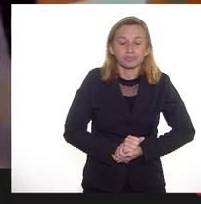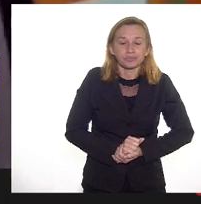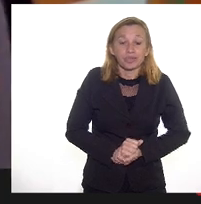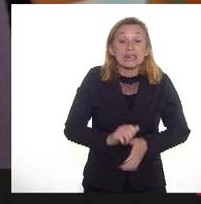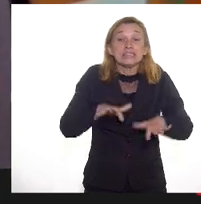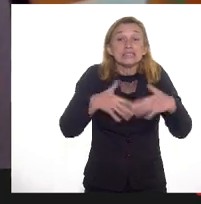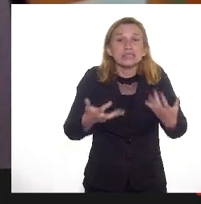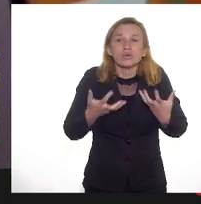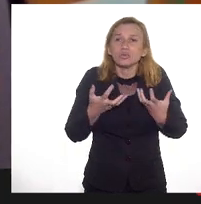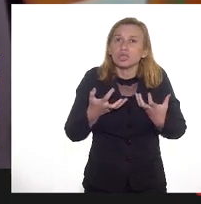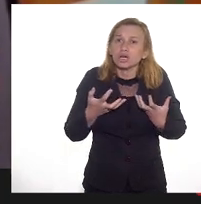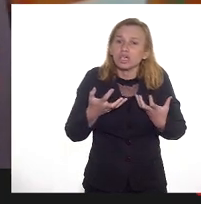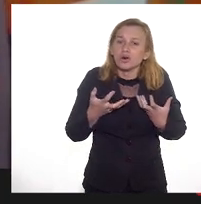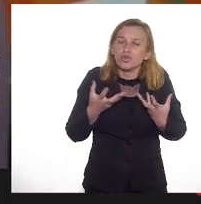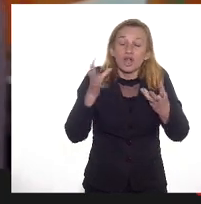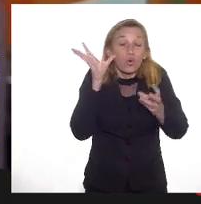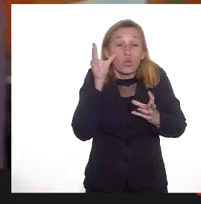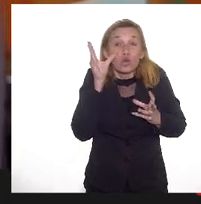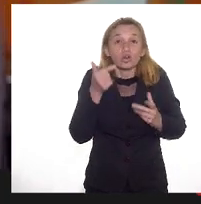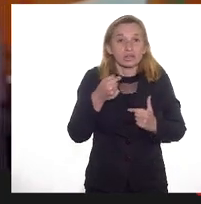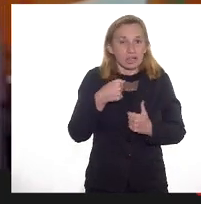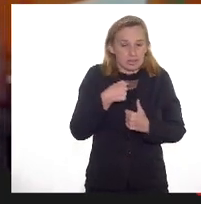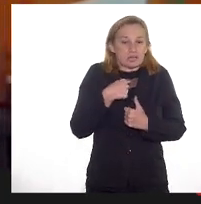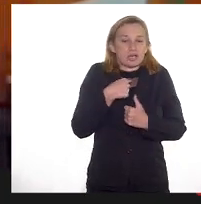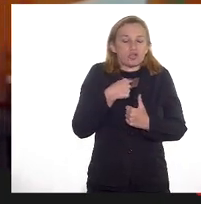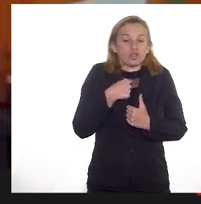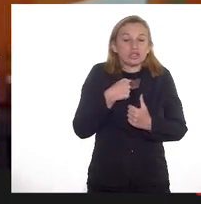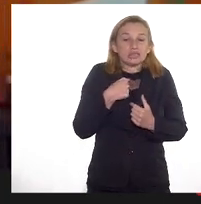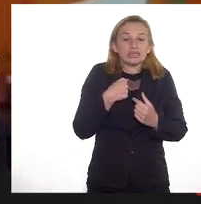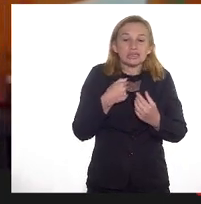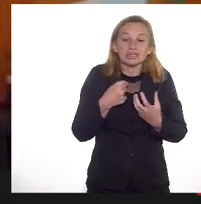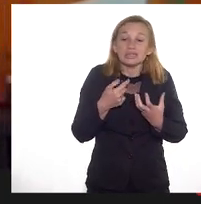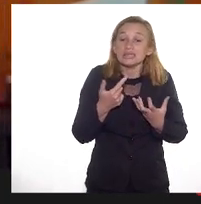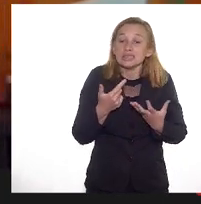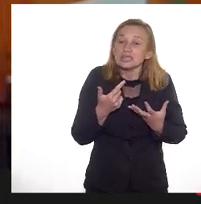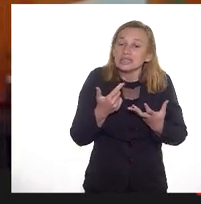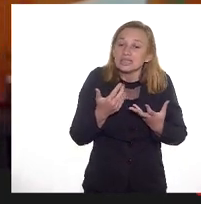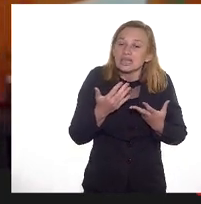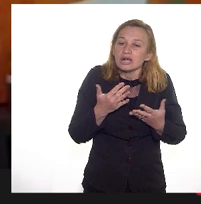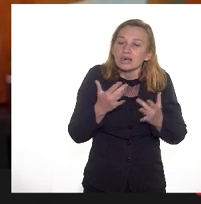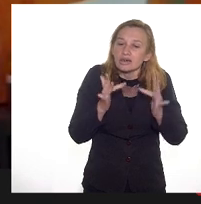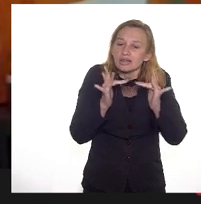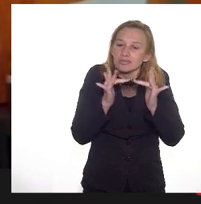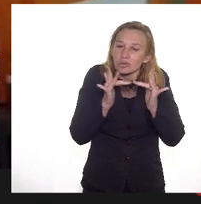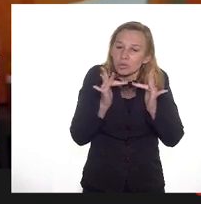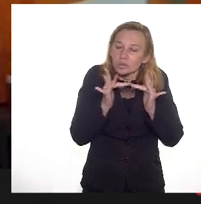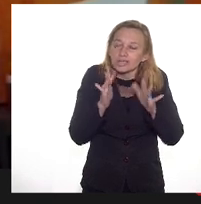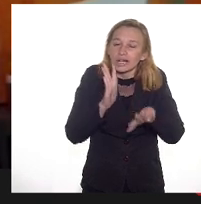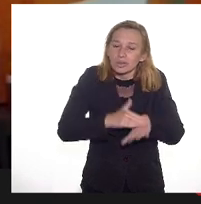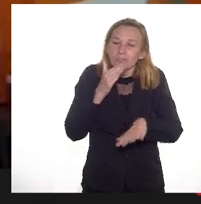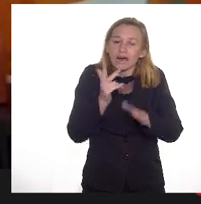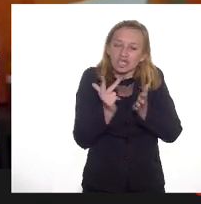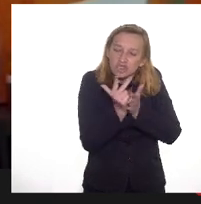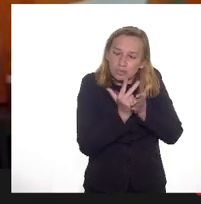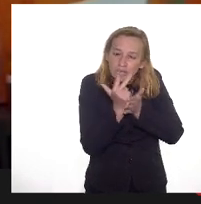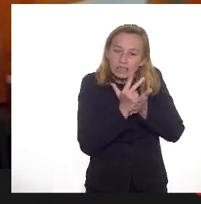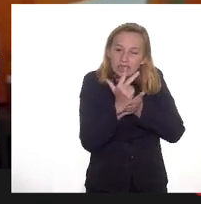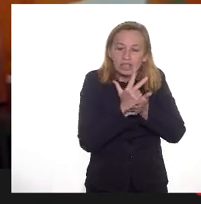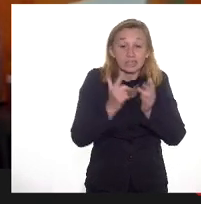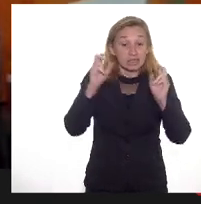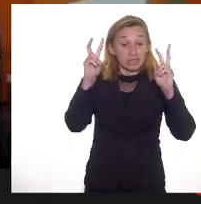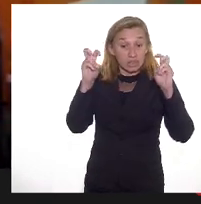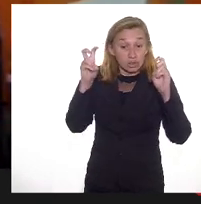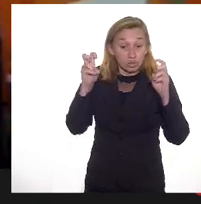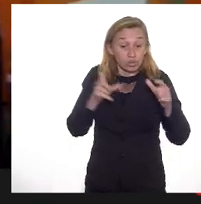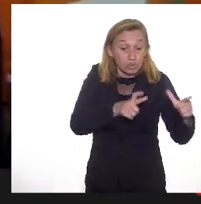Então, eu fiquei com curiosidade de ter acesso realmente a esse mapeamento desses casos e das